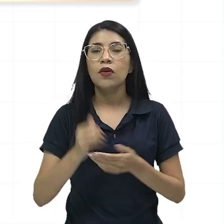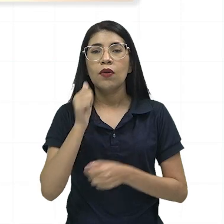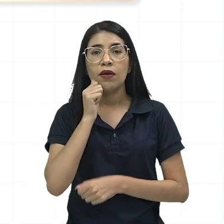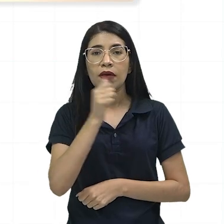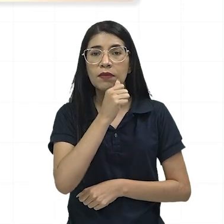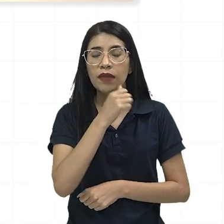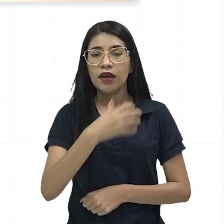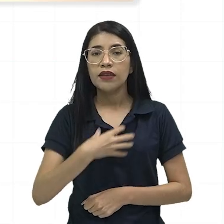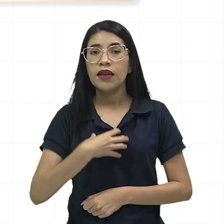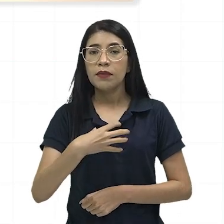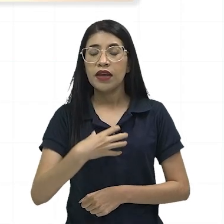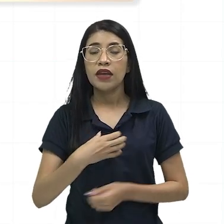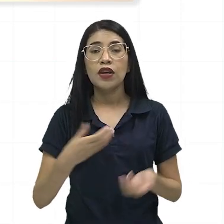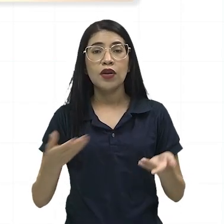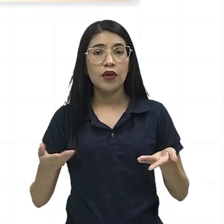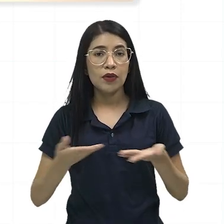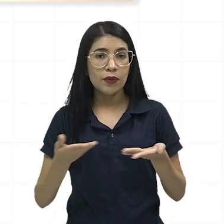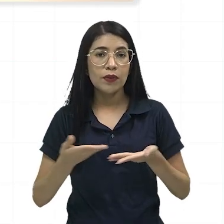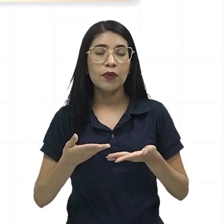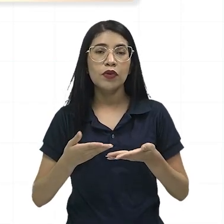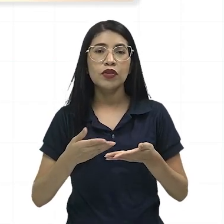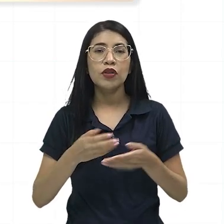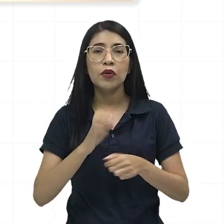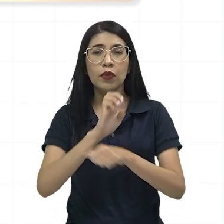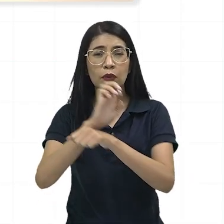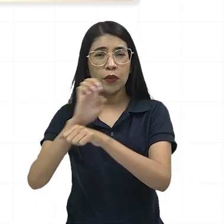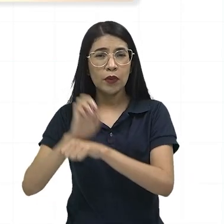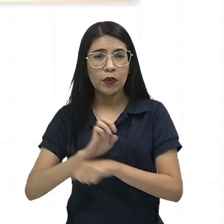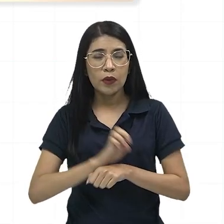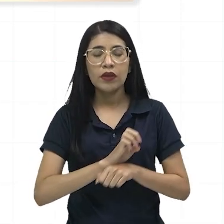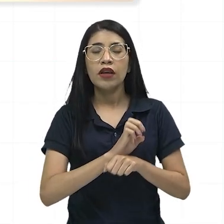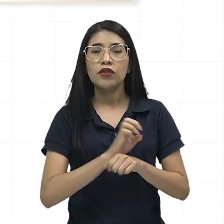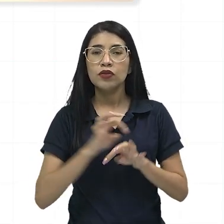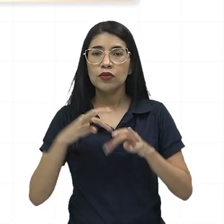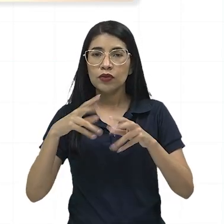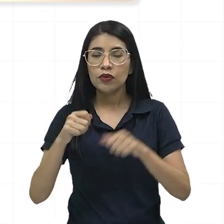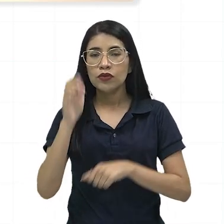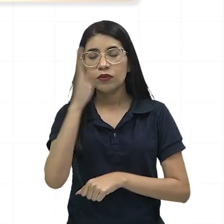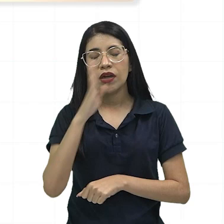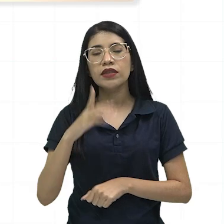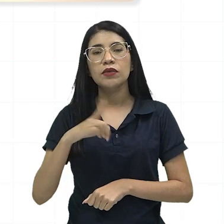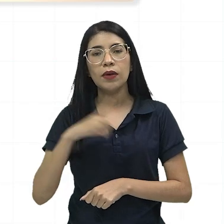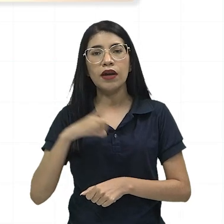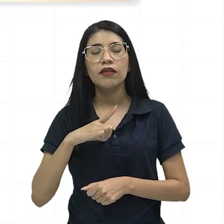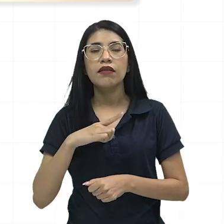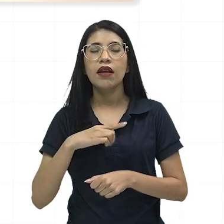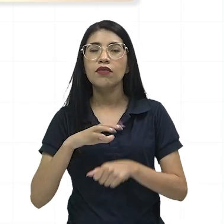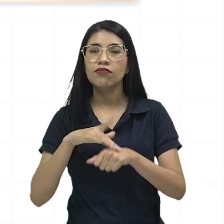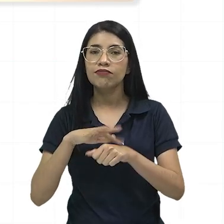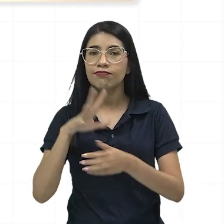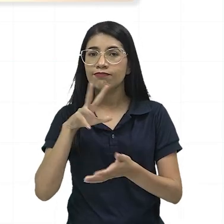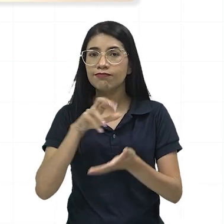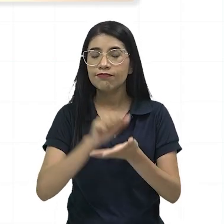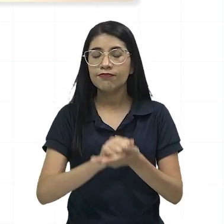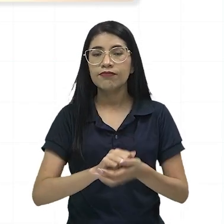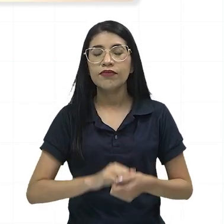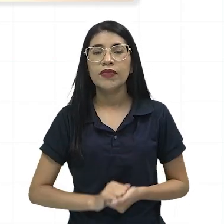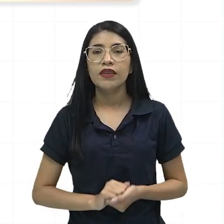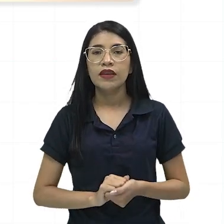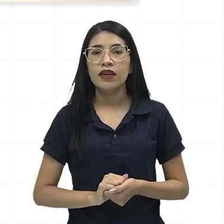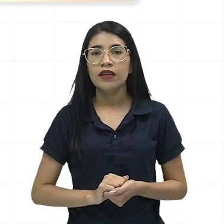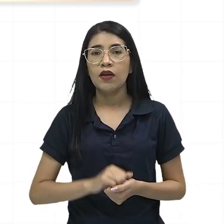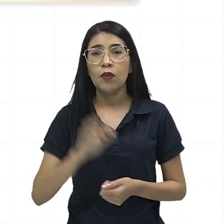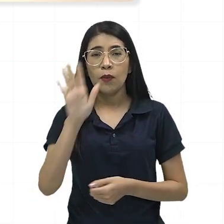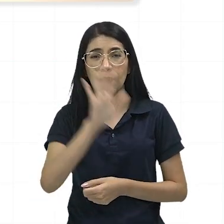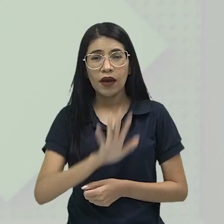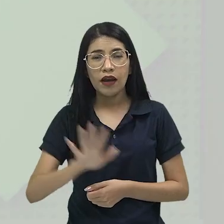e atualmente todos os estados do país registram casos da doença. Então, o nosso país inteiro, né, já registrou